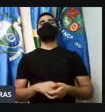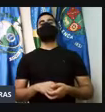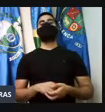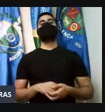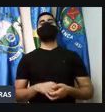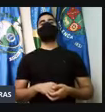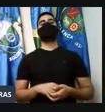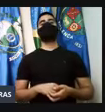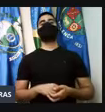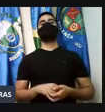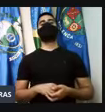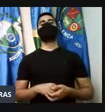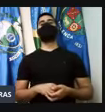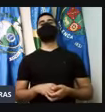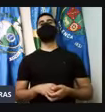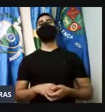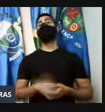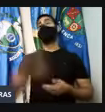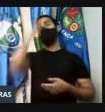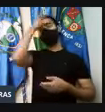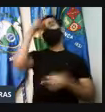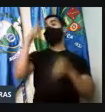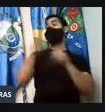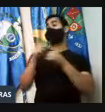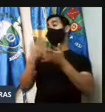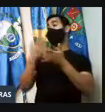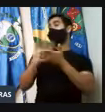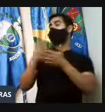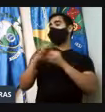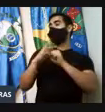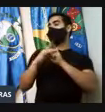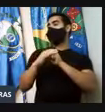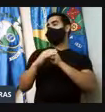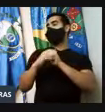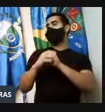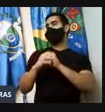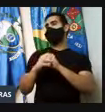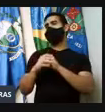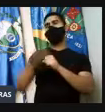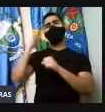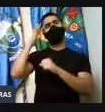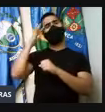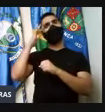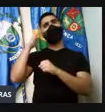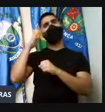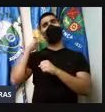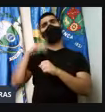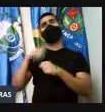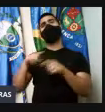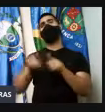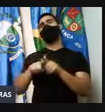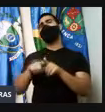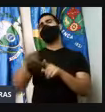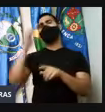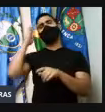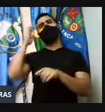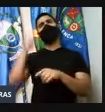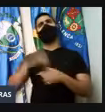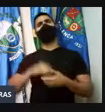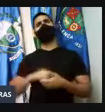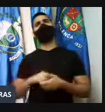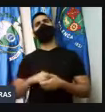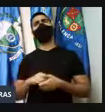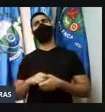doença no começo do ano, se eu não me engano, ele alugou um andar lá no